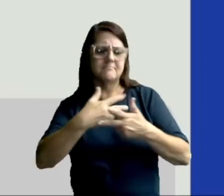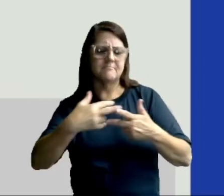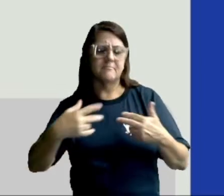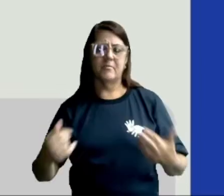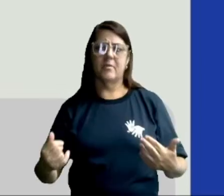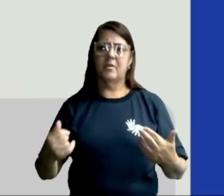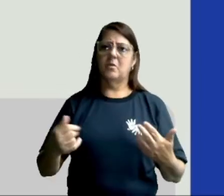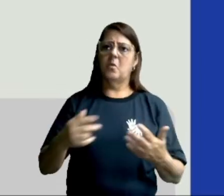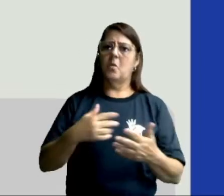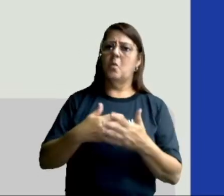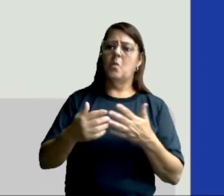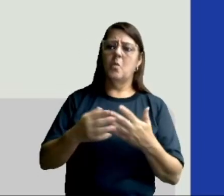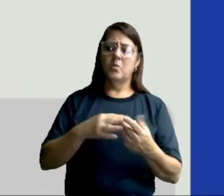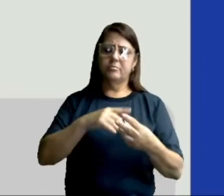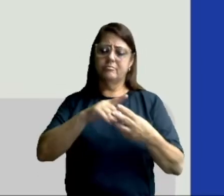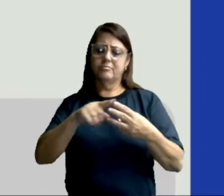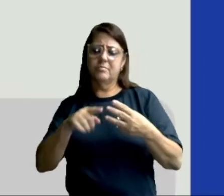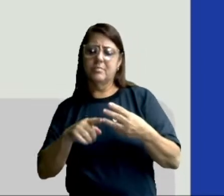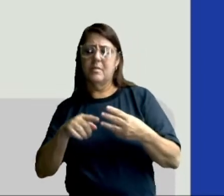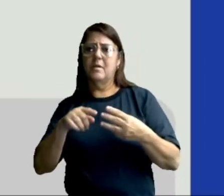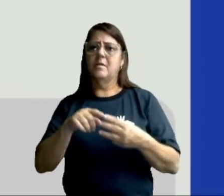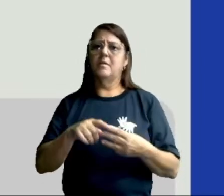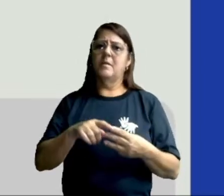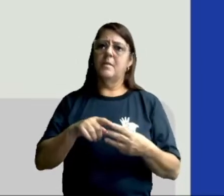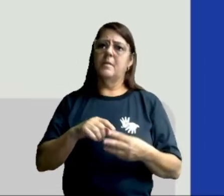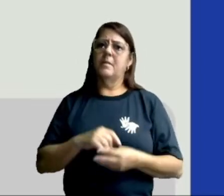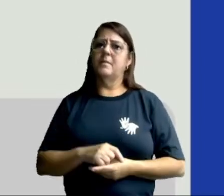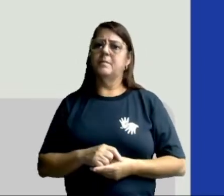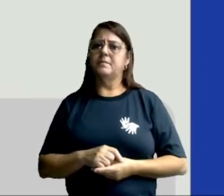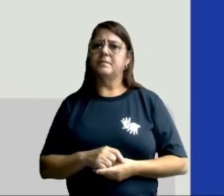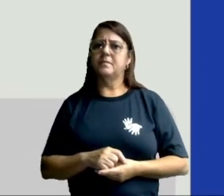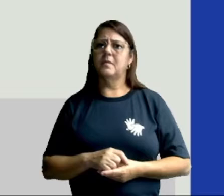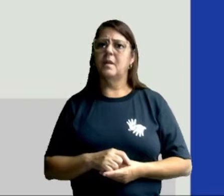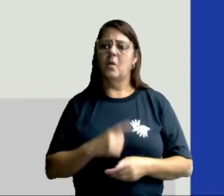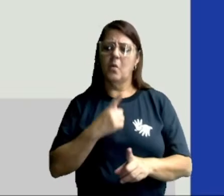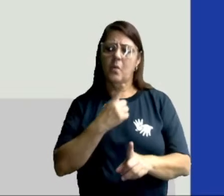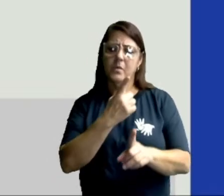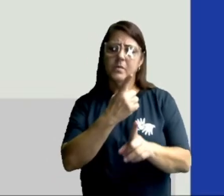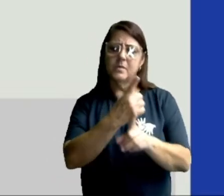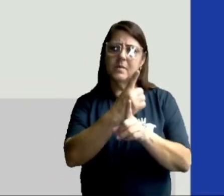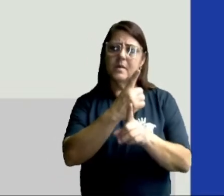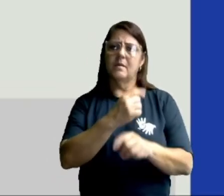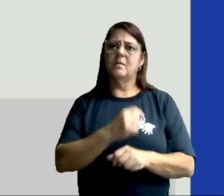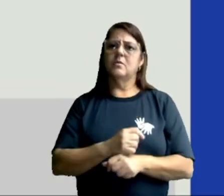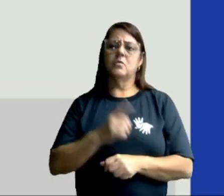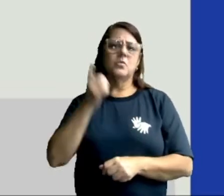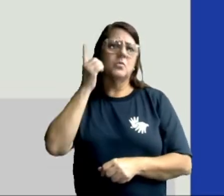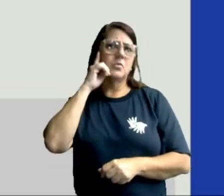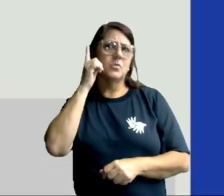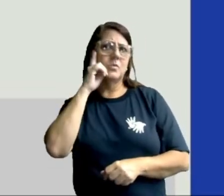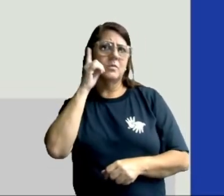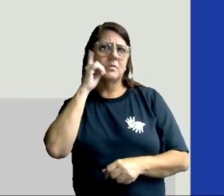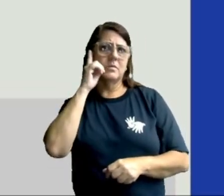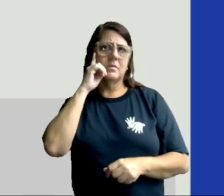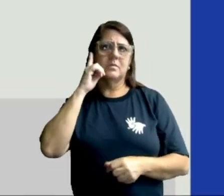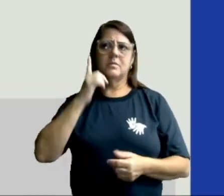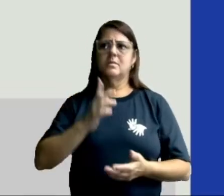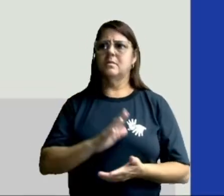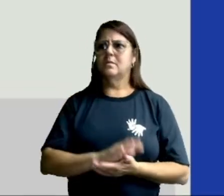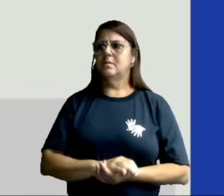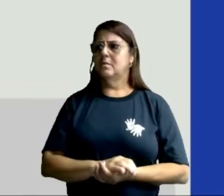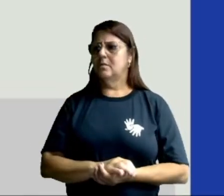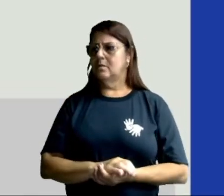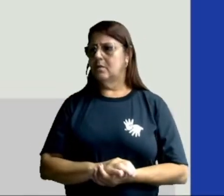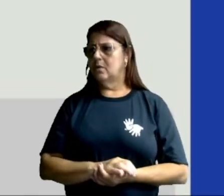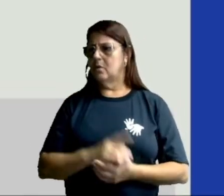origem vegetal, de origem animal ou de origem mineral, que são encontrados no nosso dia a dia, né? E